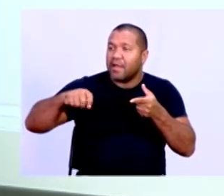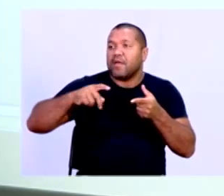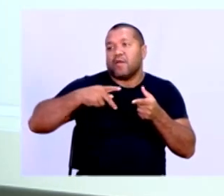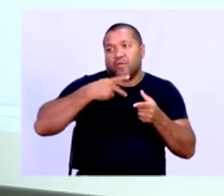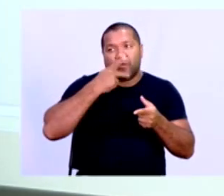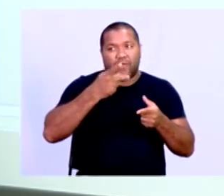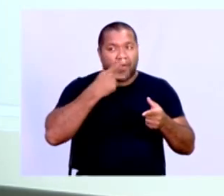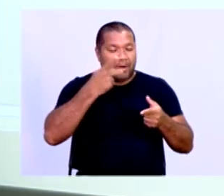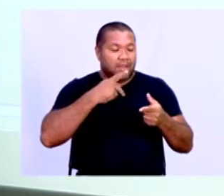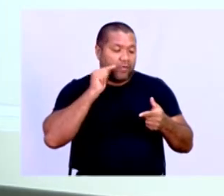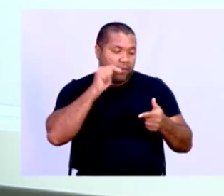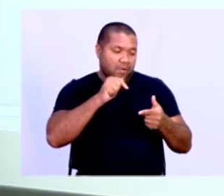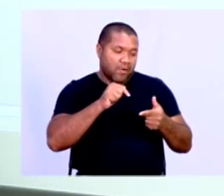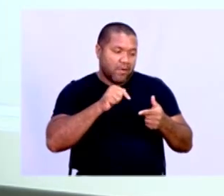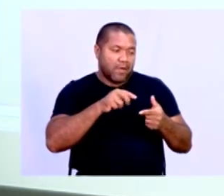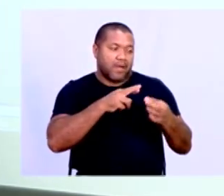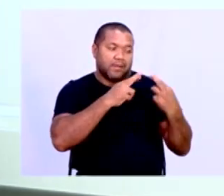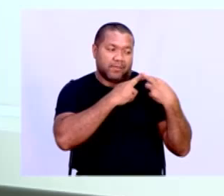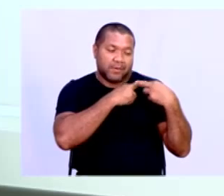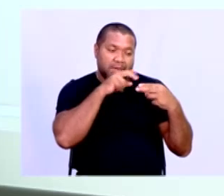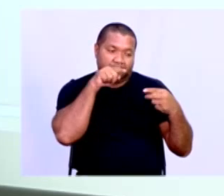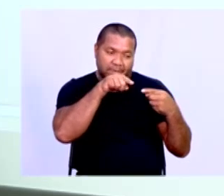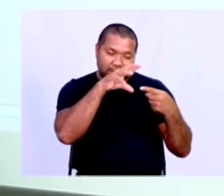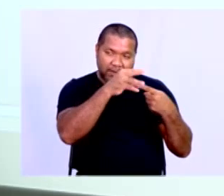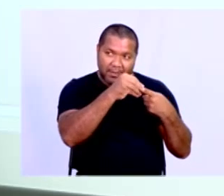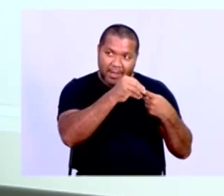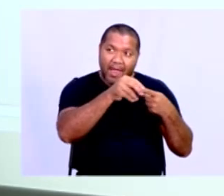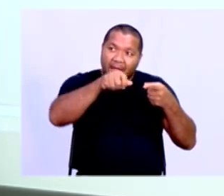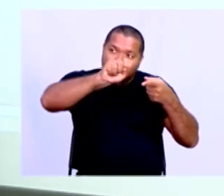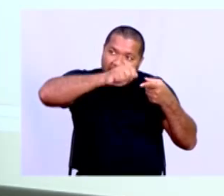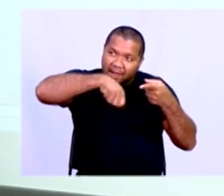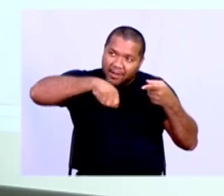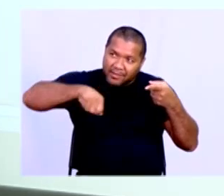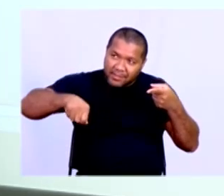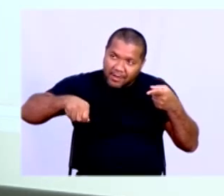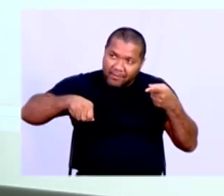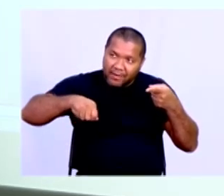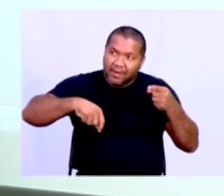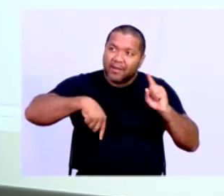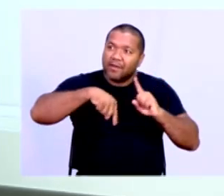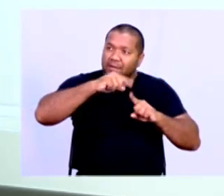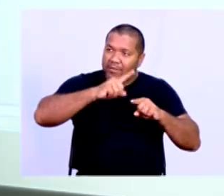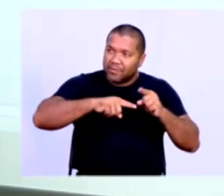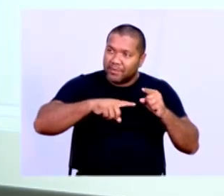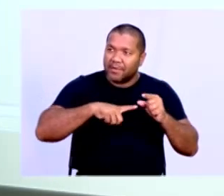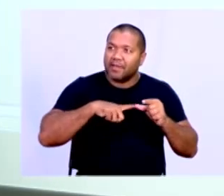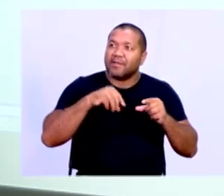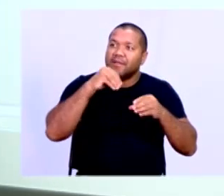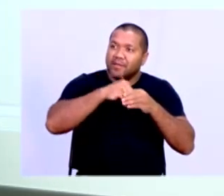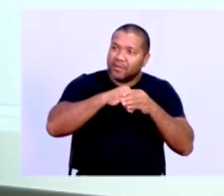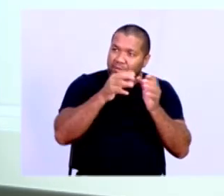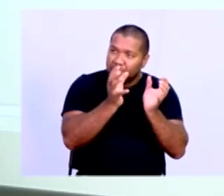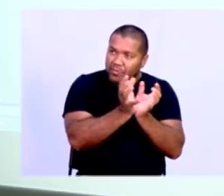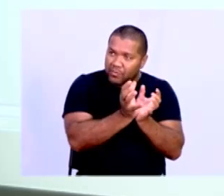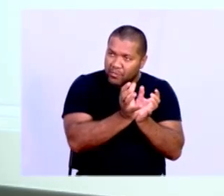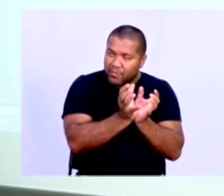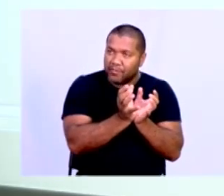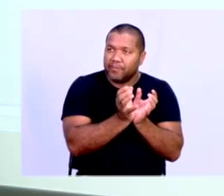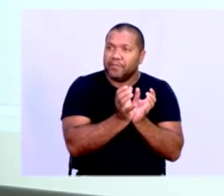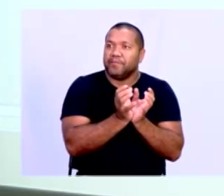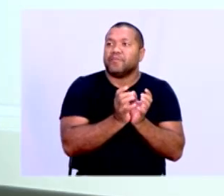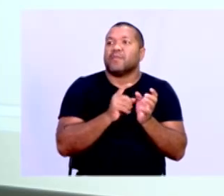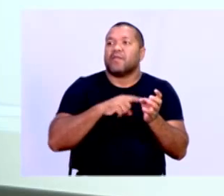operação principal desses objetos que fazem parte de uma classe. Eu tenho